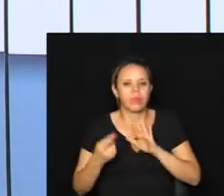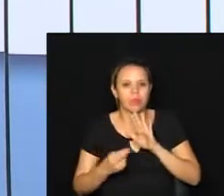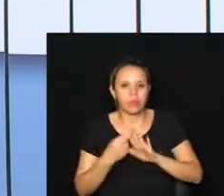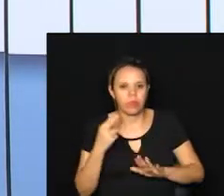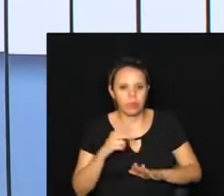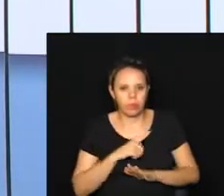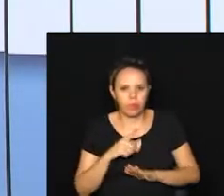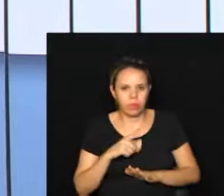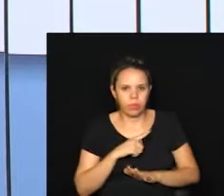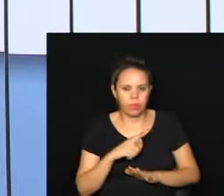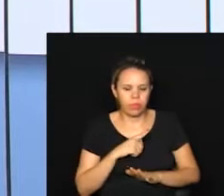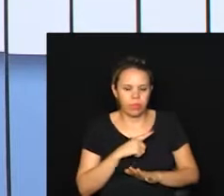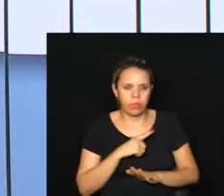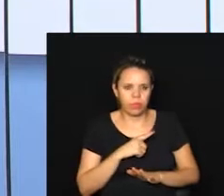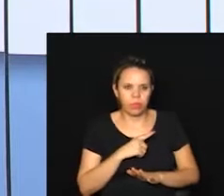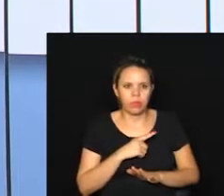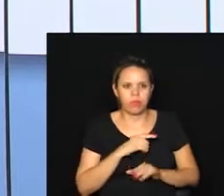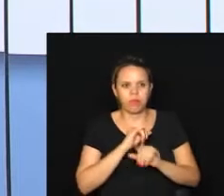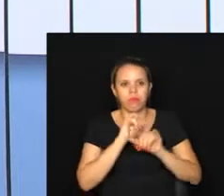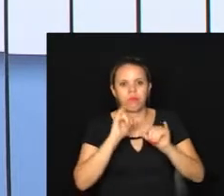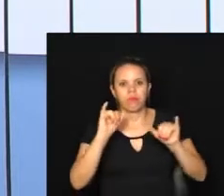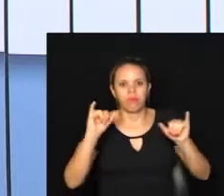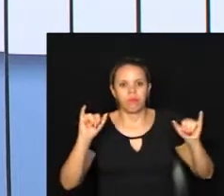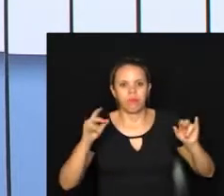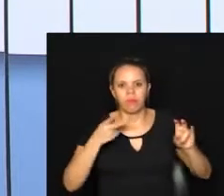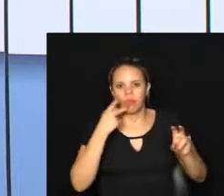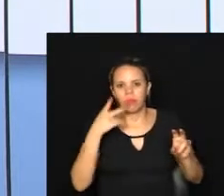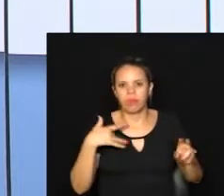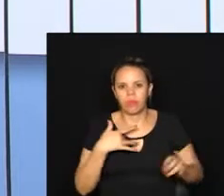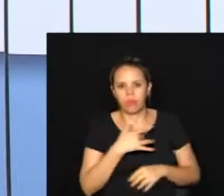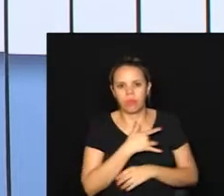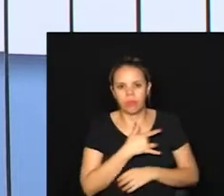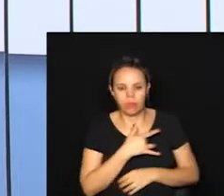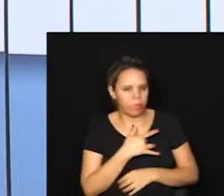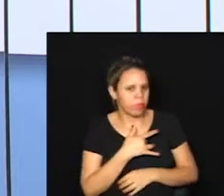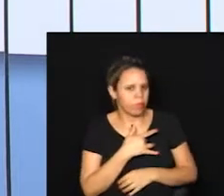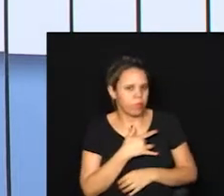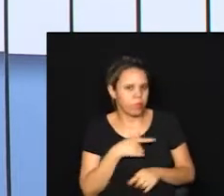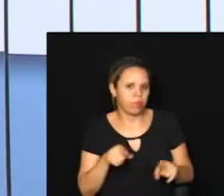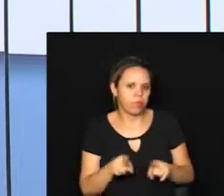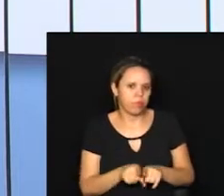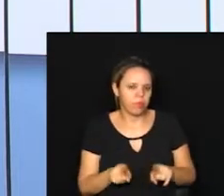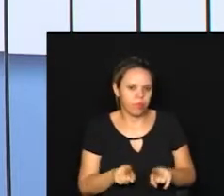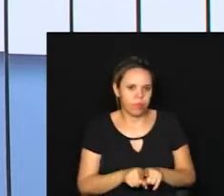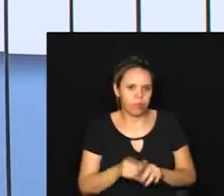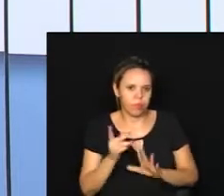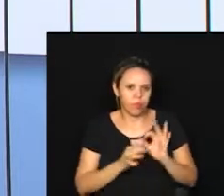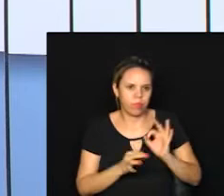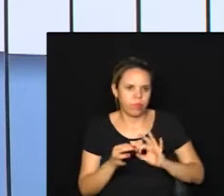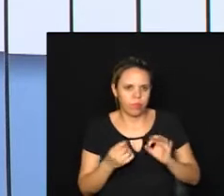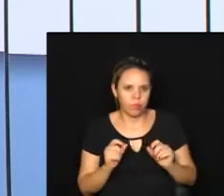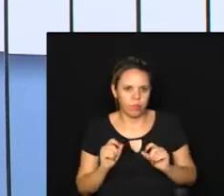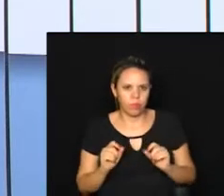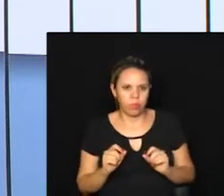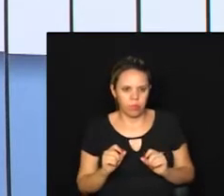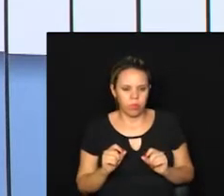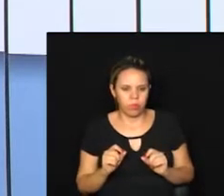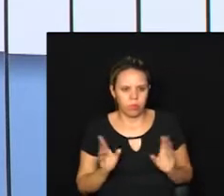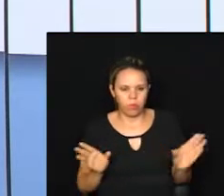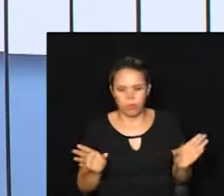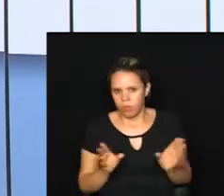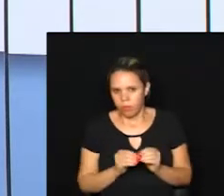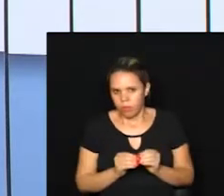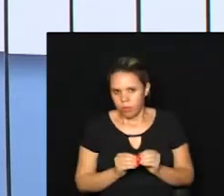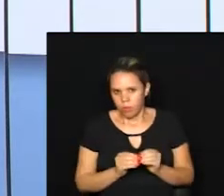Temos ainda, inclusive, campanhas que tratam de saúde e também aquele projeto que